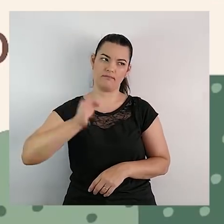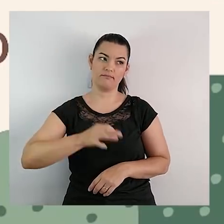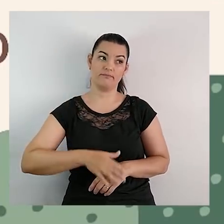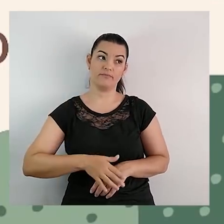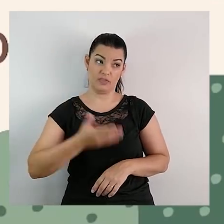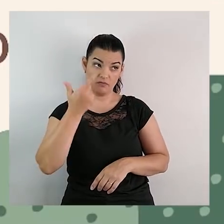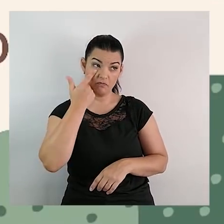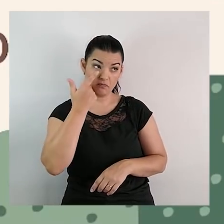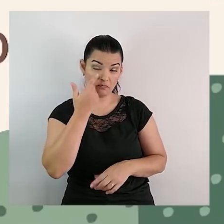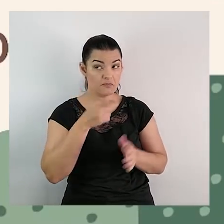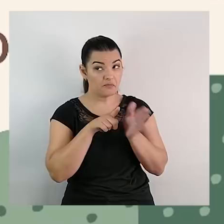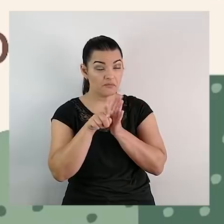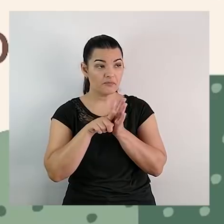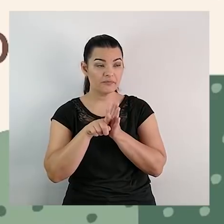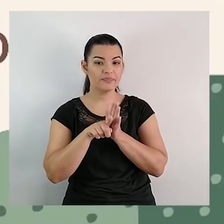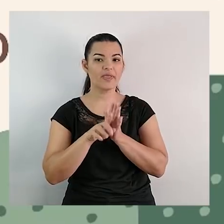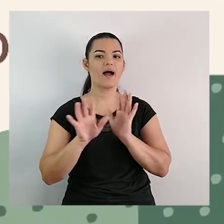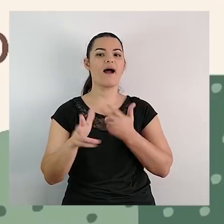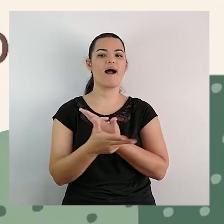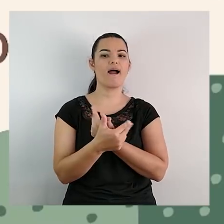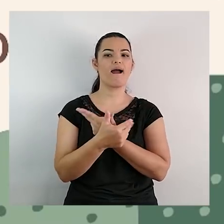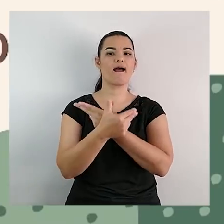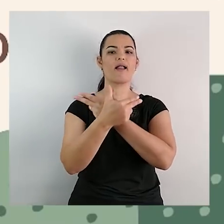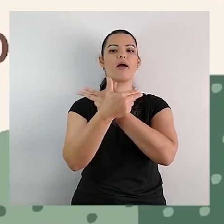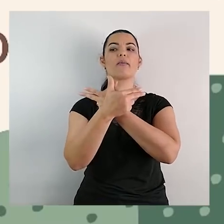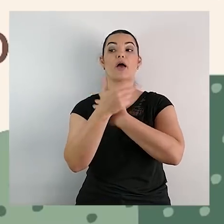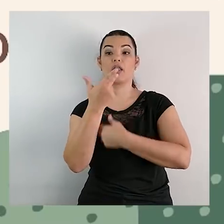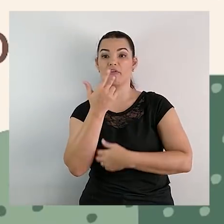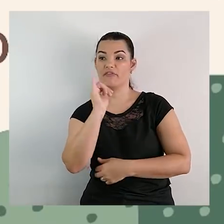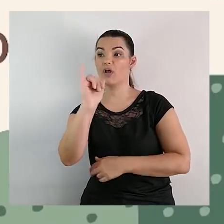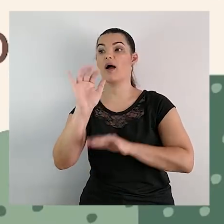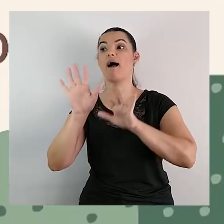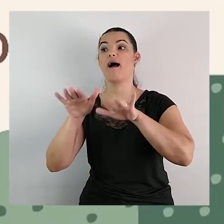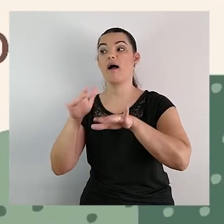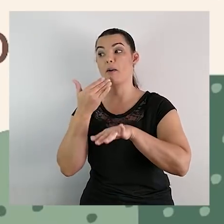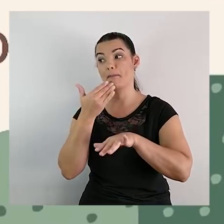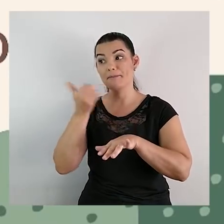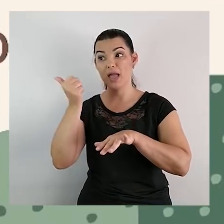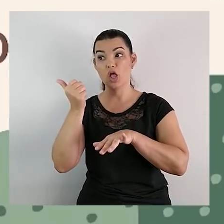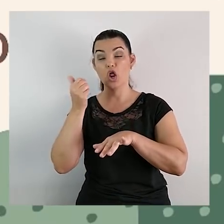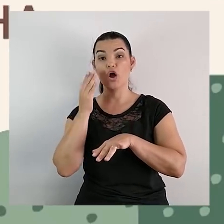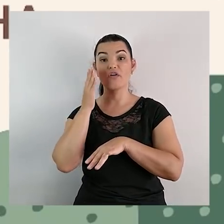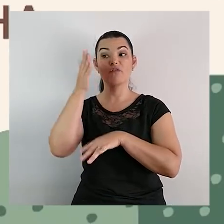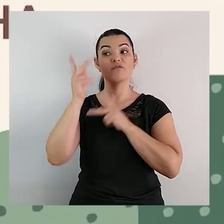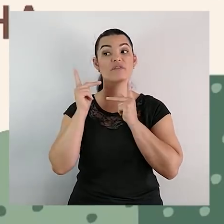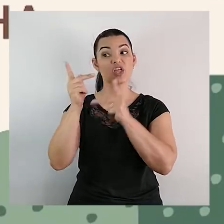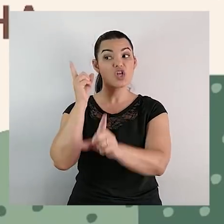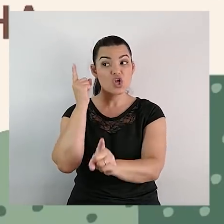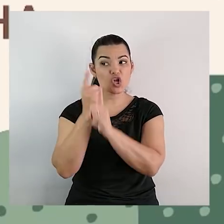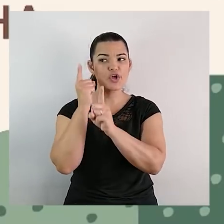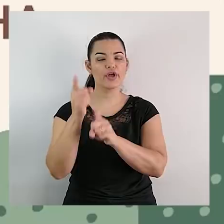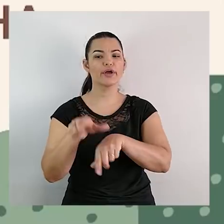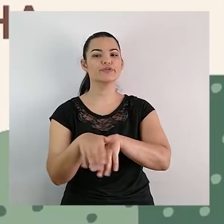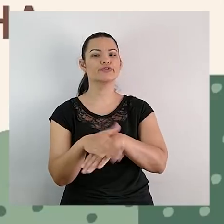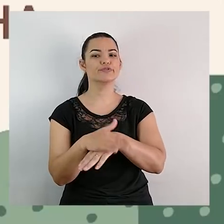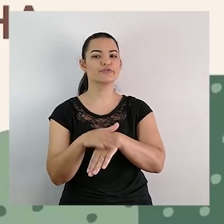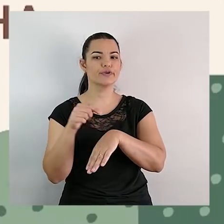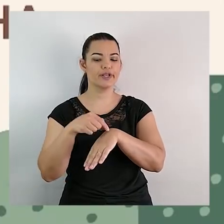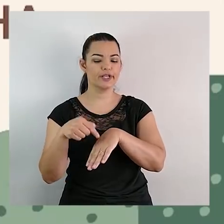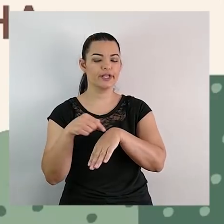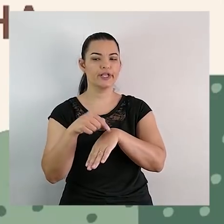isso a limpo, sussurrou a libélula. É bom encontrar a